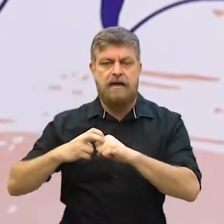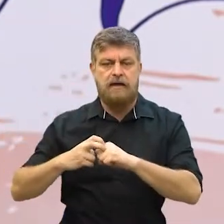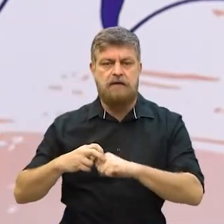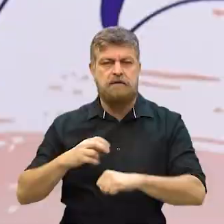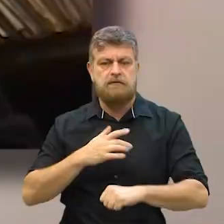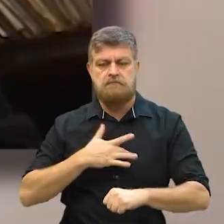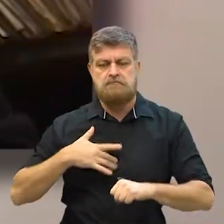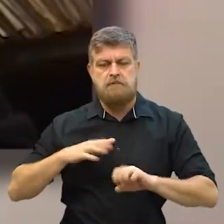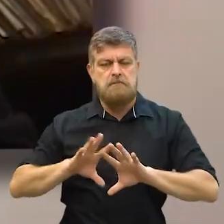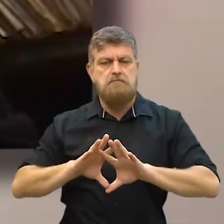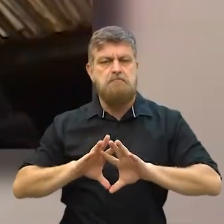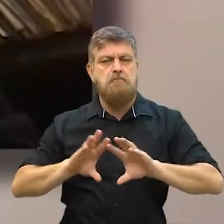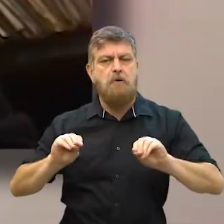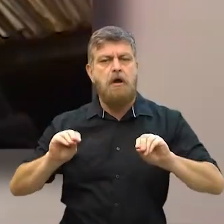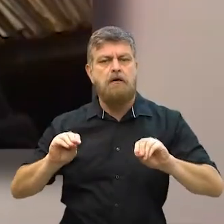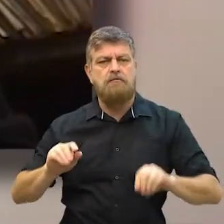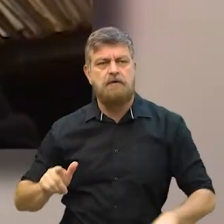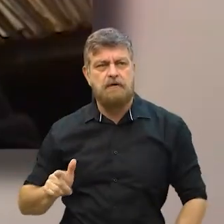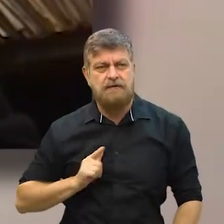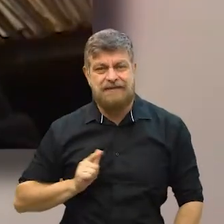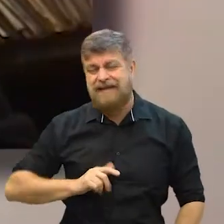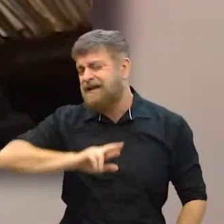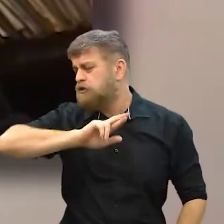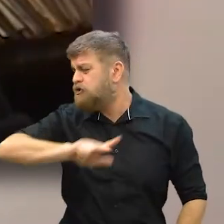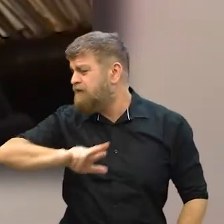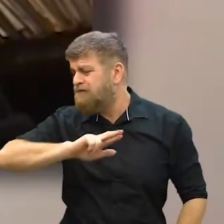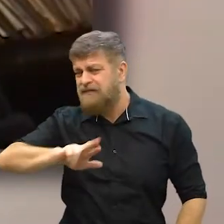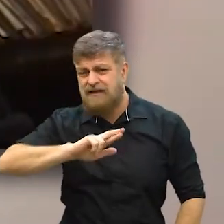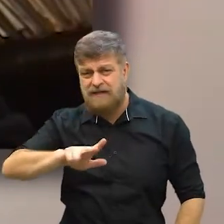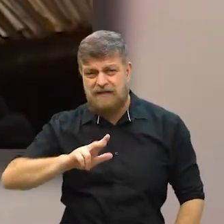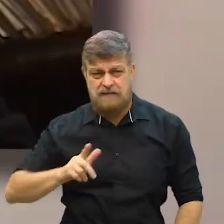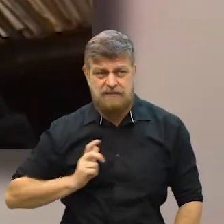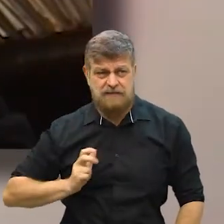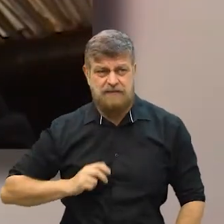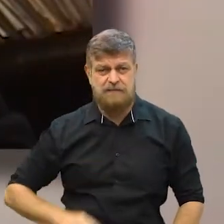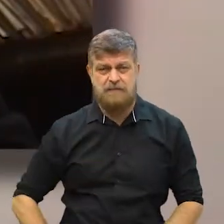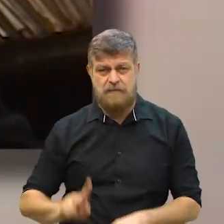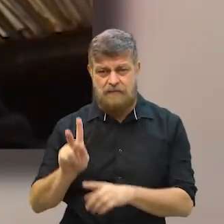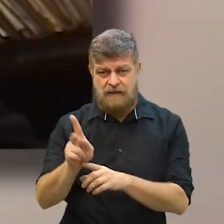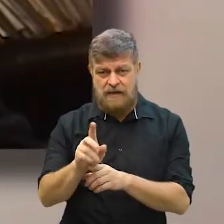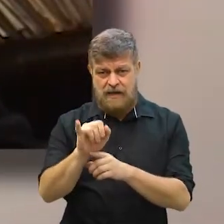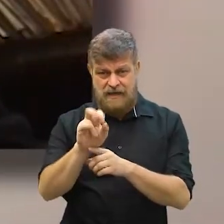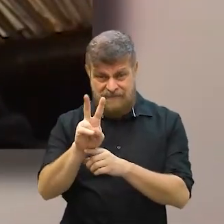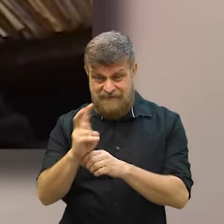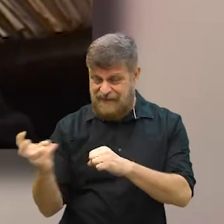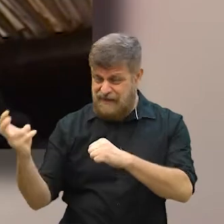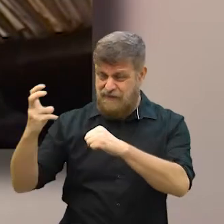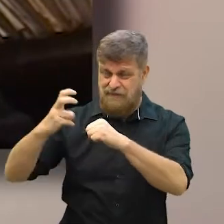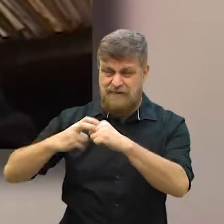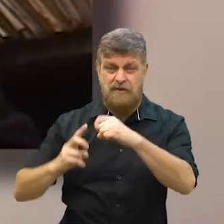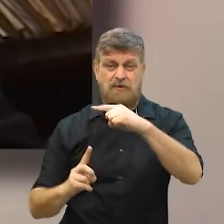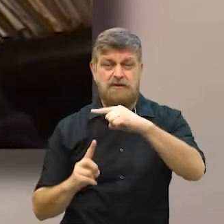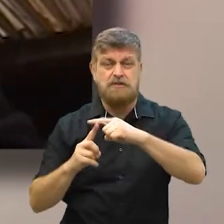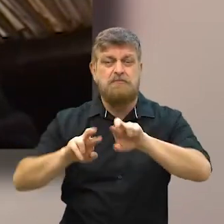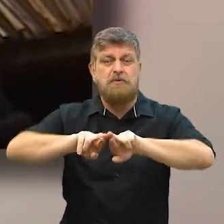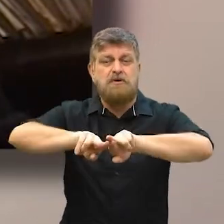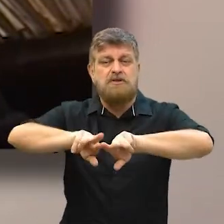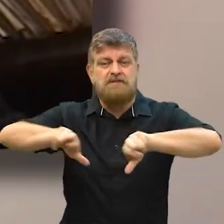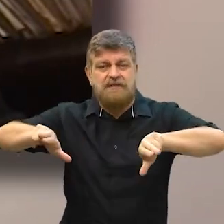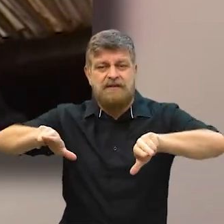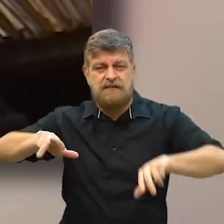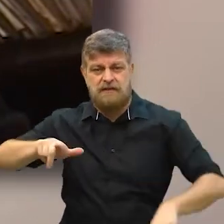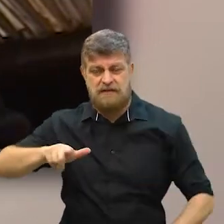sara. É inteiramente diferente. É um outro tipo de vírus. É